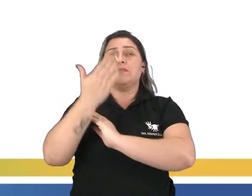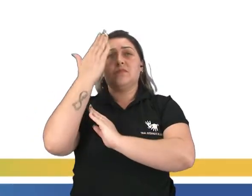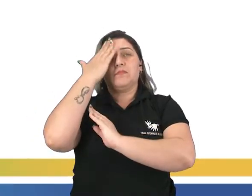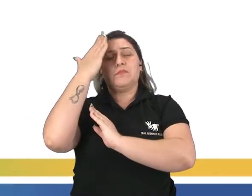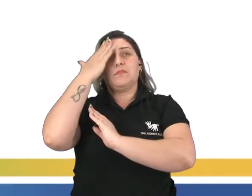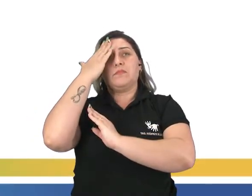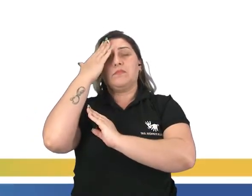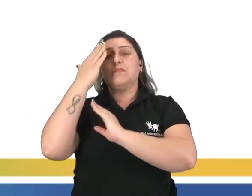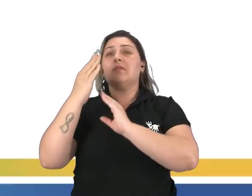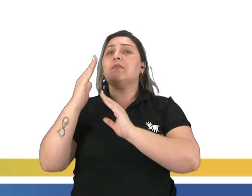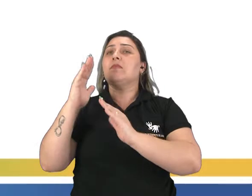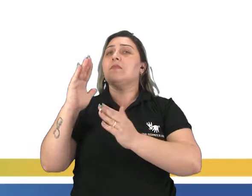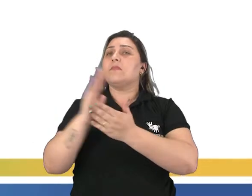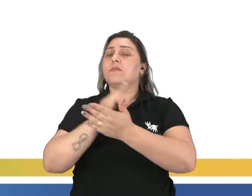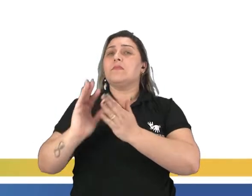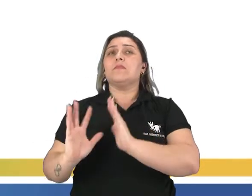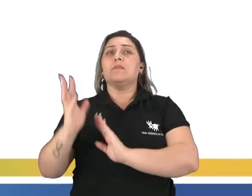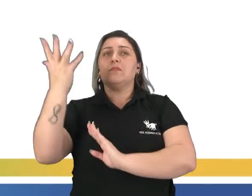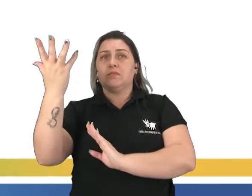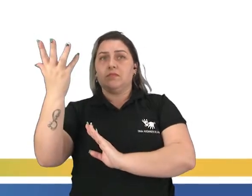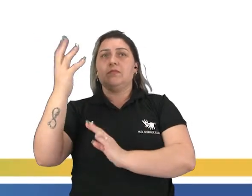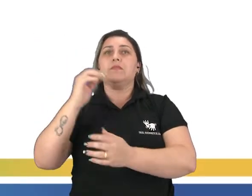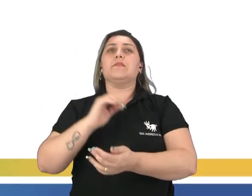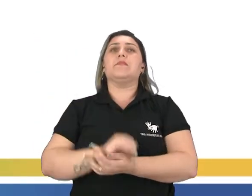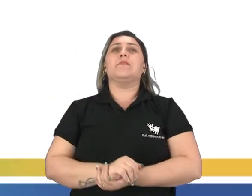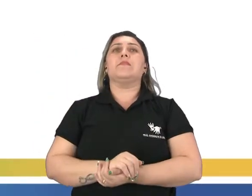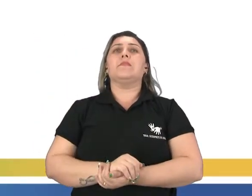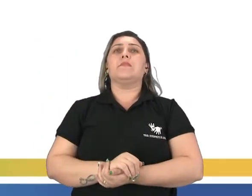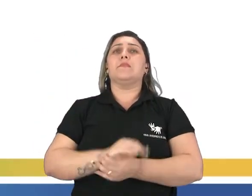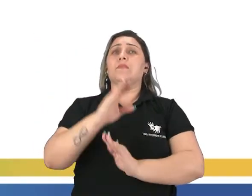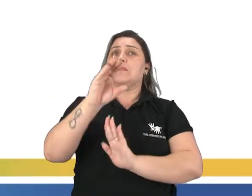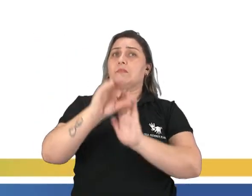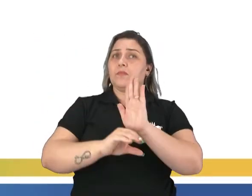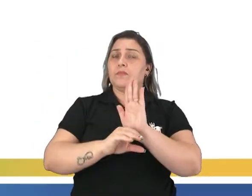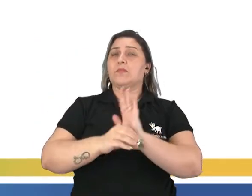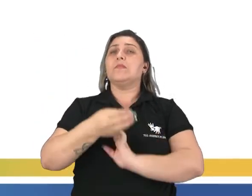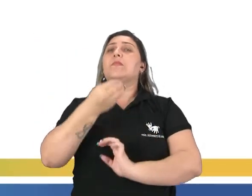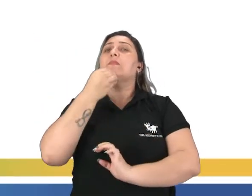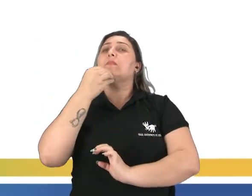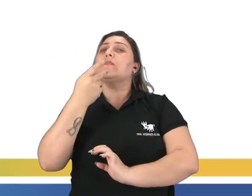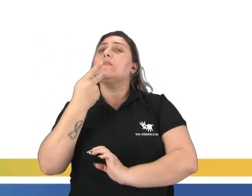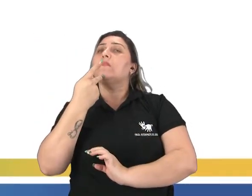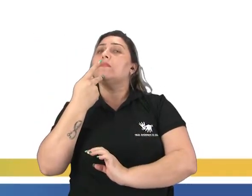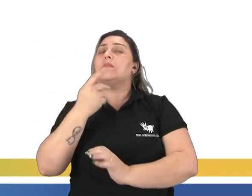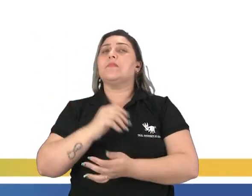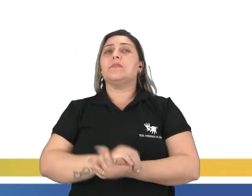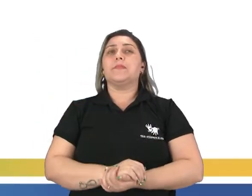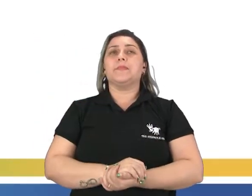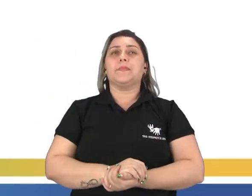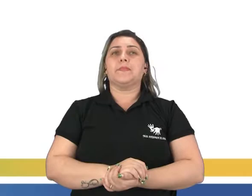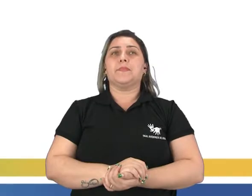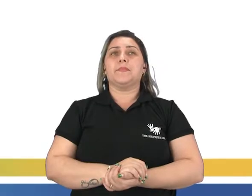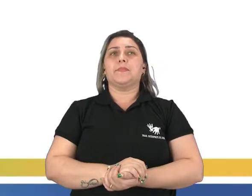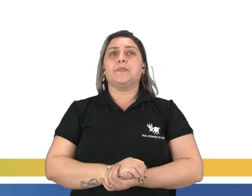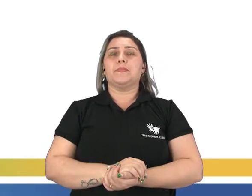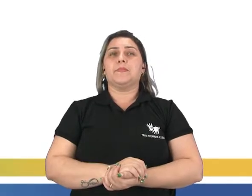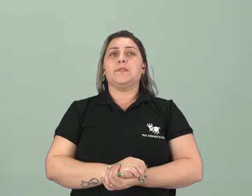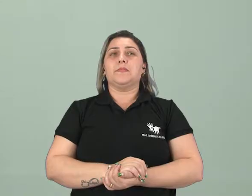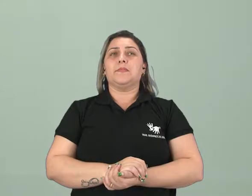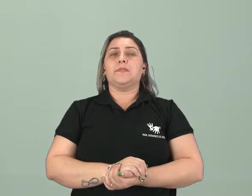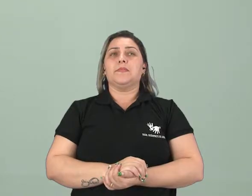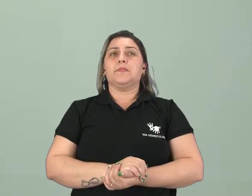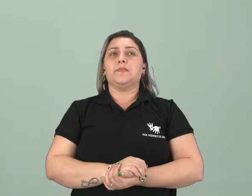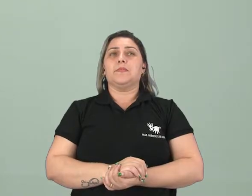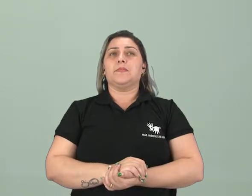de certos acontecimentos com determinada precisão. Tal conceito é conhecido como probabilidade, tá ok? Vamos trabalhar